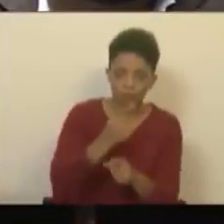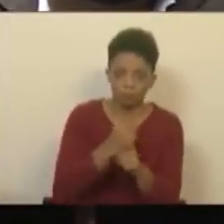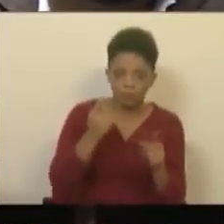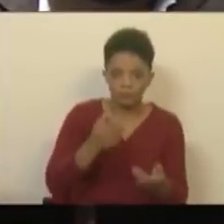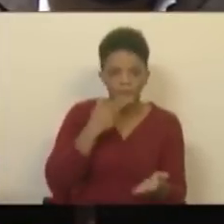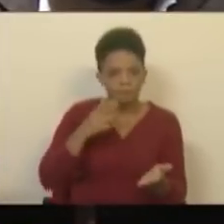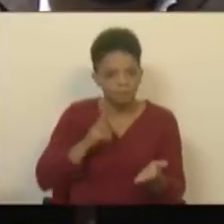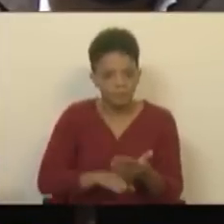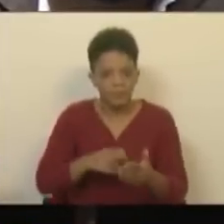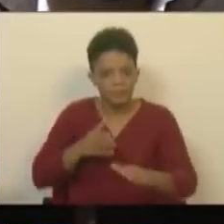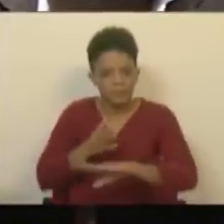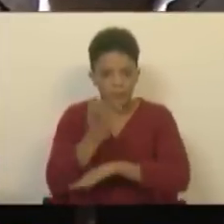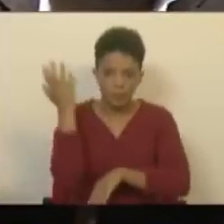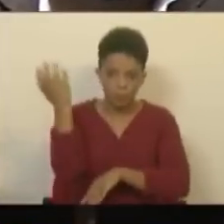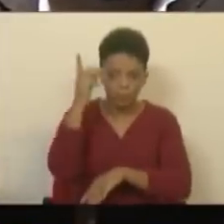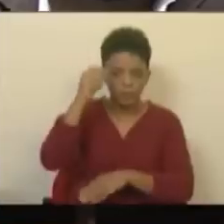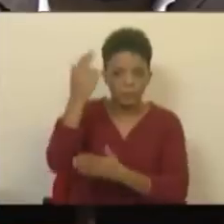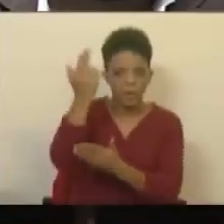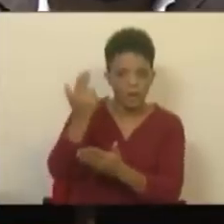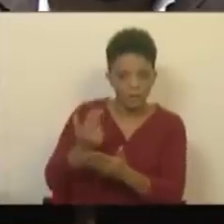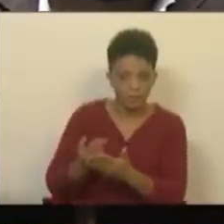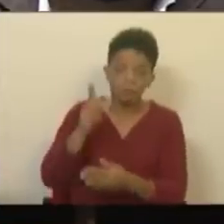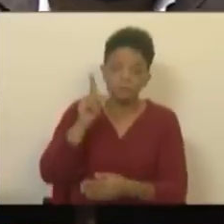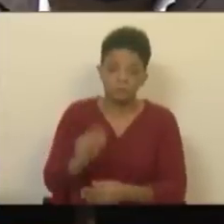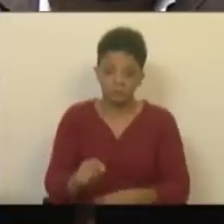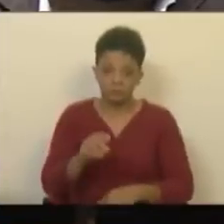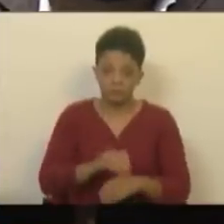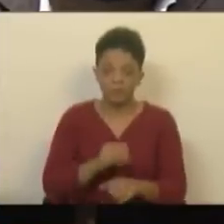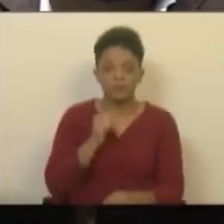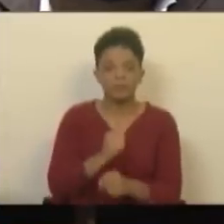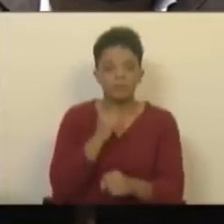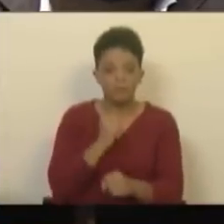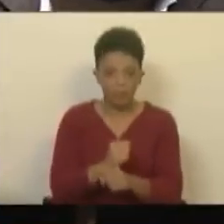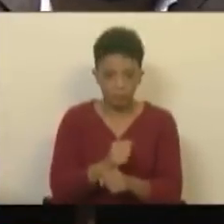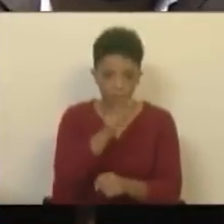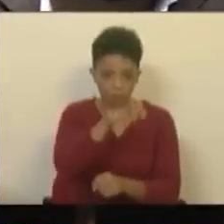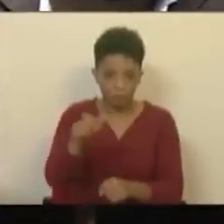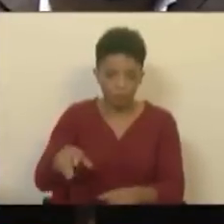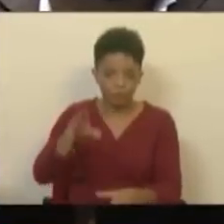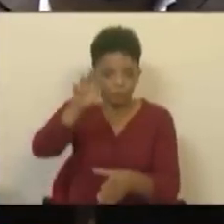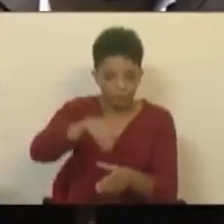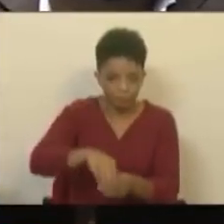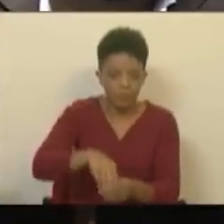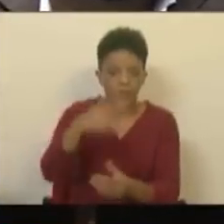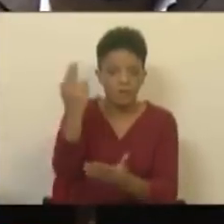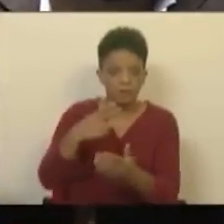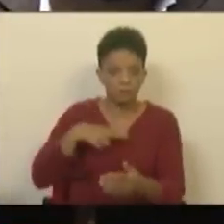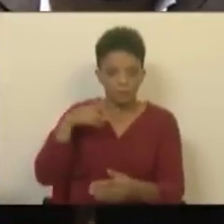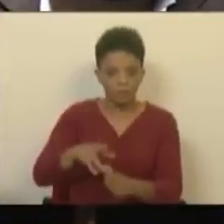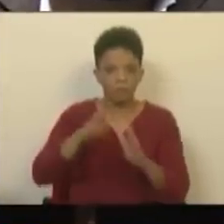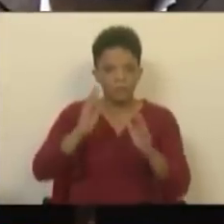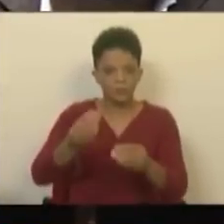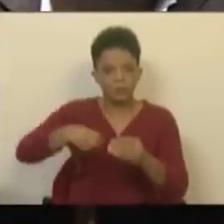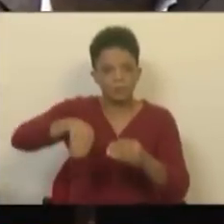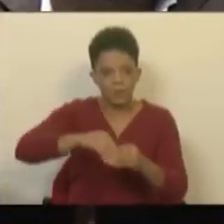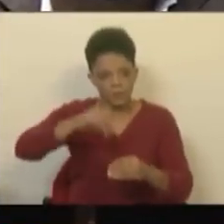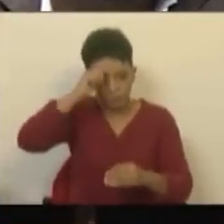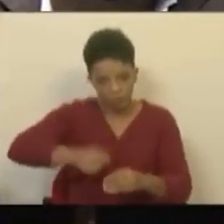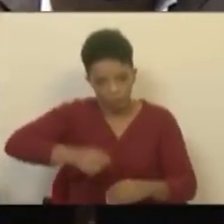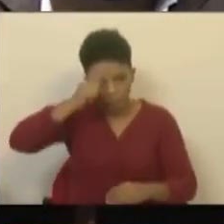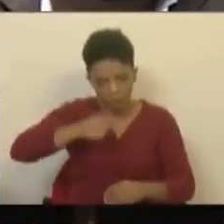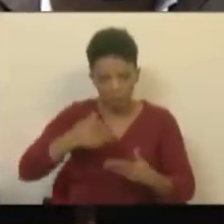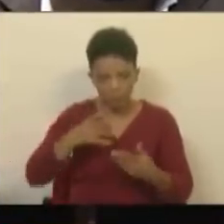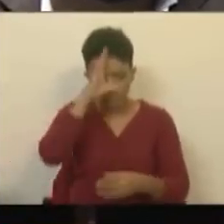seguramente o acesso à cultura e a arte e e os postos de trabalho de quem faz o tecido artístico e profissional em Portugal precisavam demais consideração